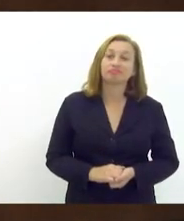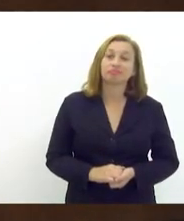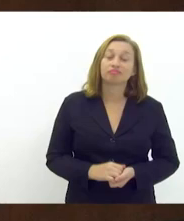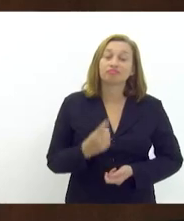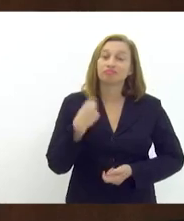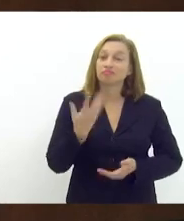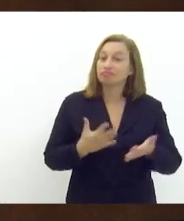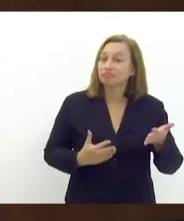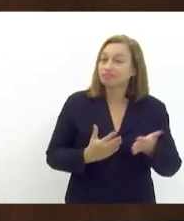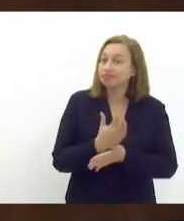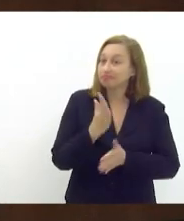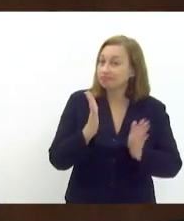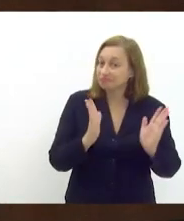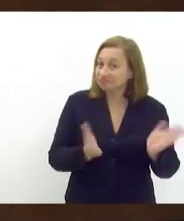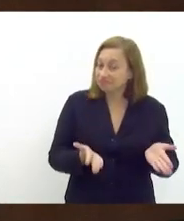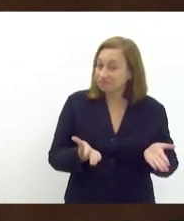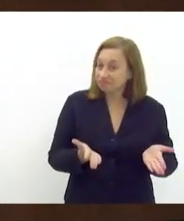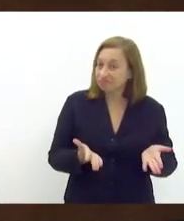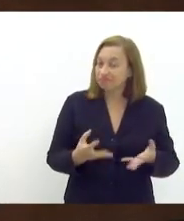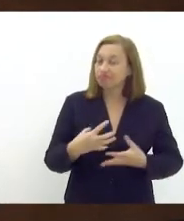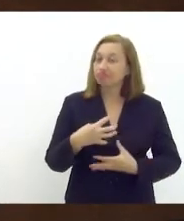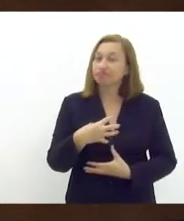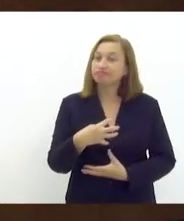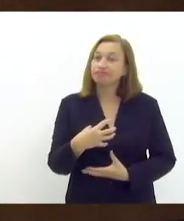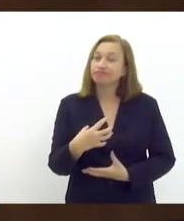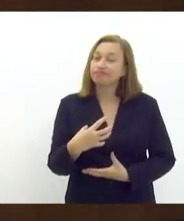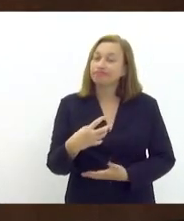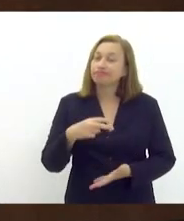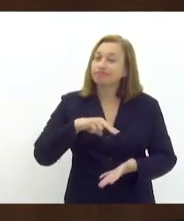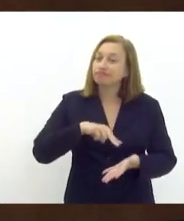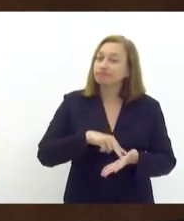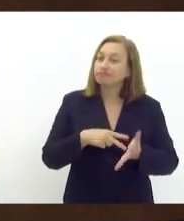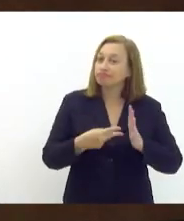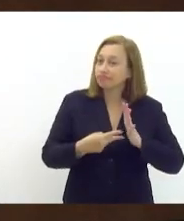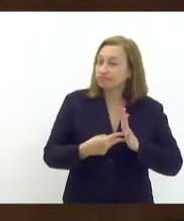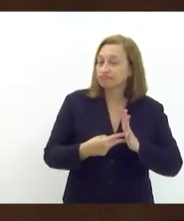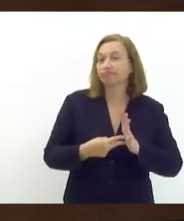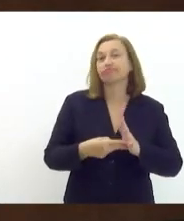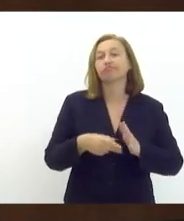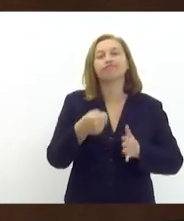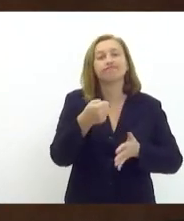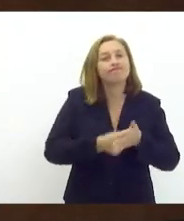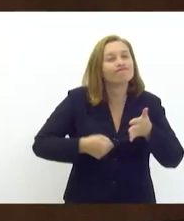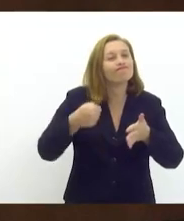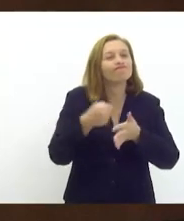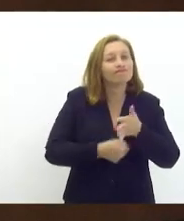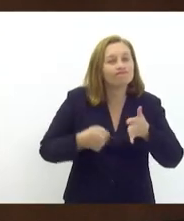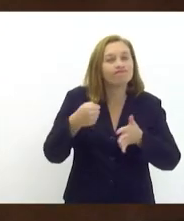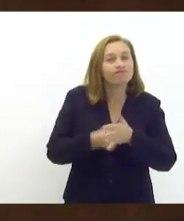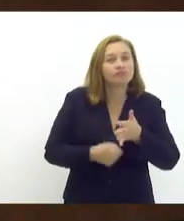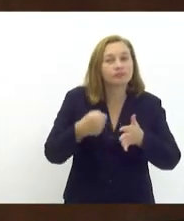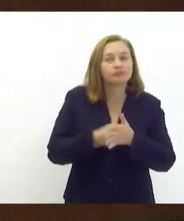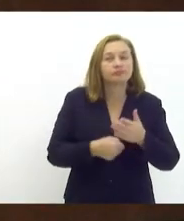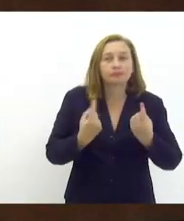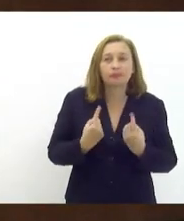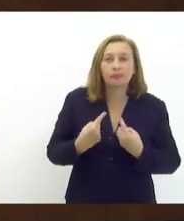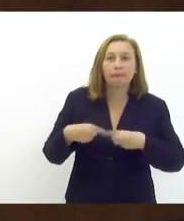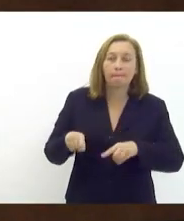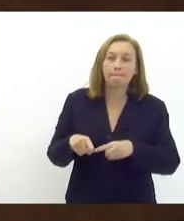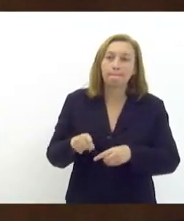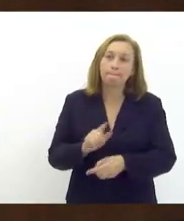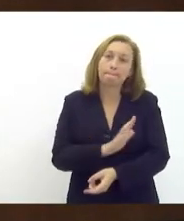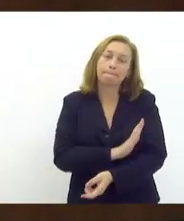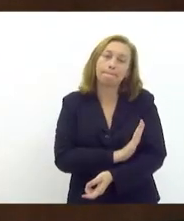de aprovar tem um simbolismo na luta contra a